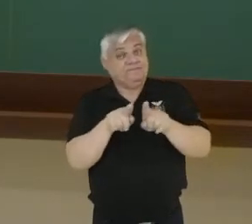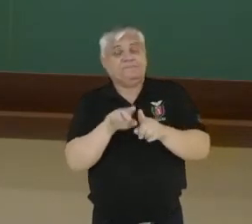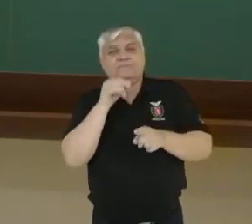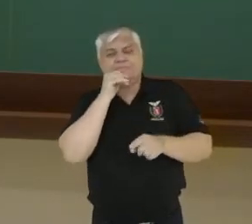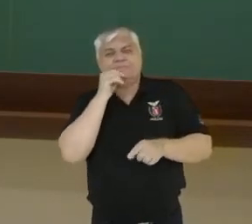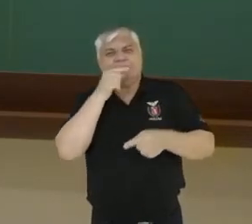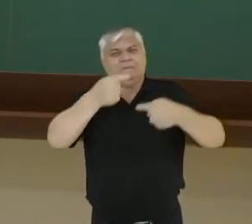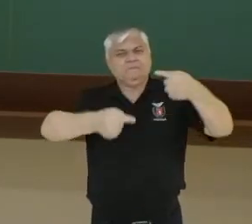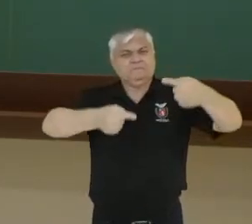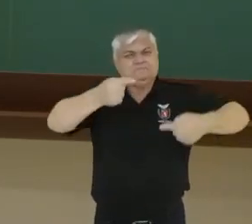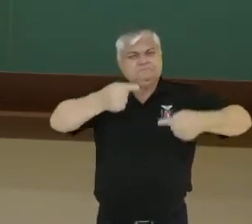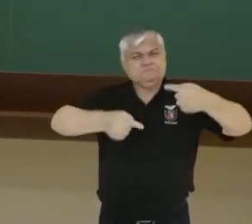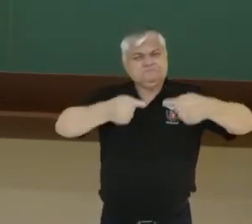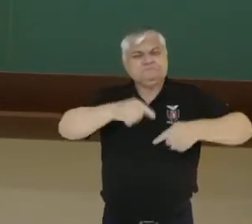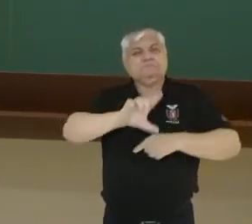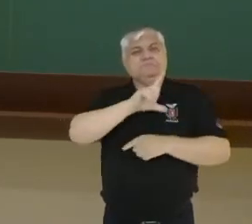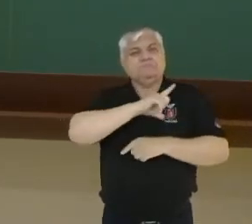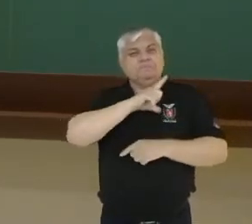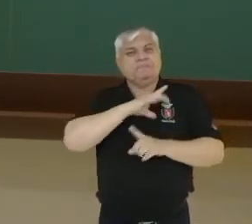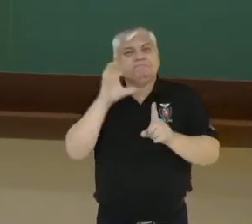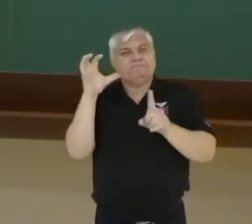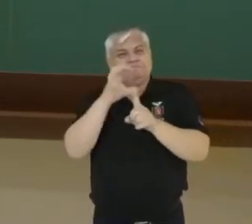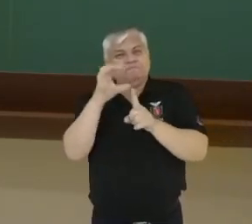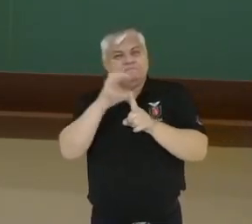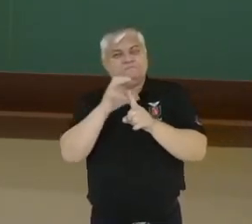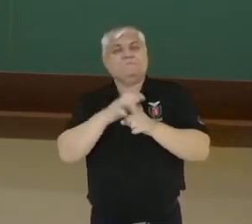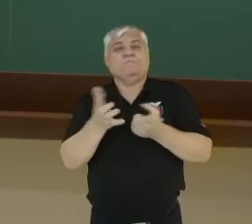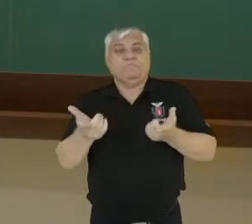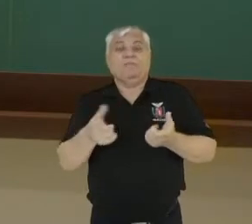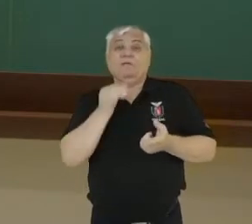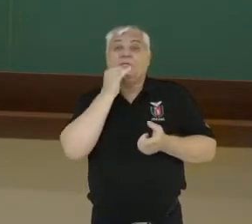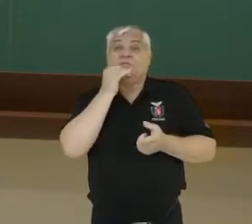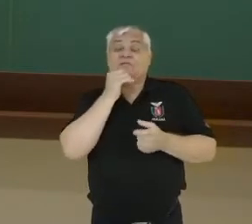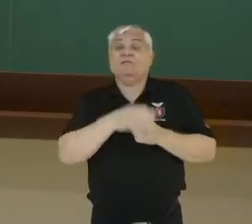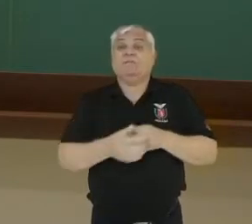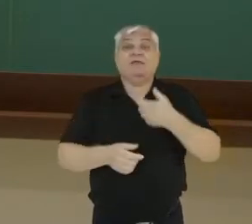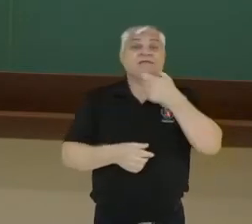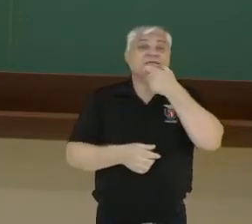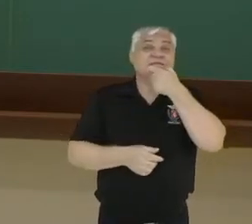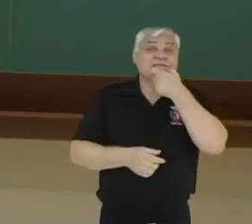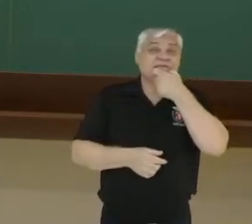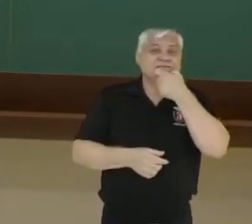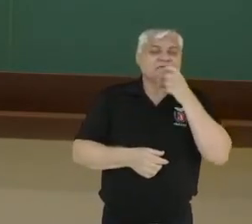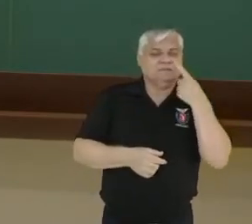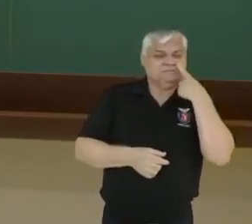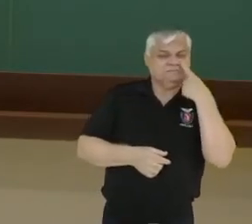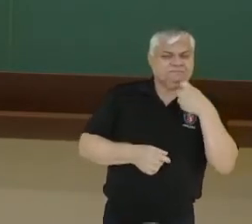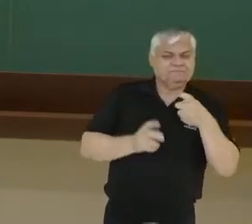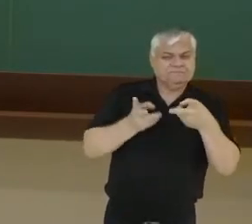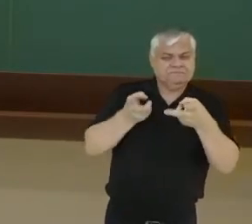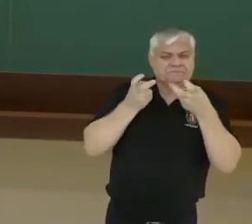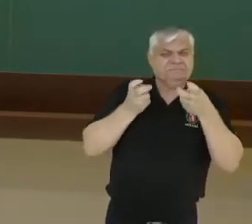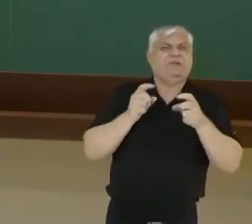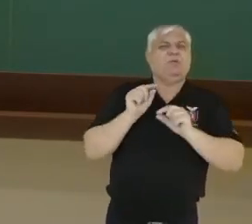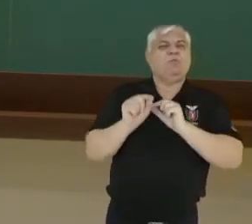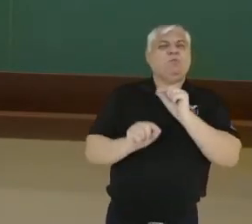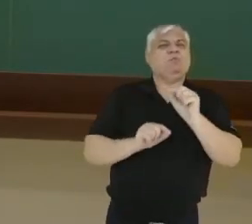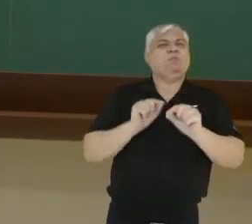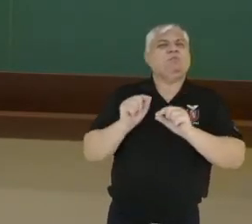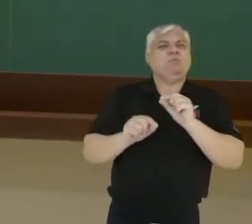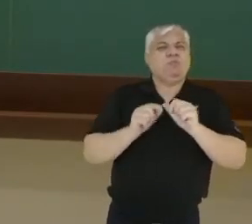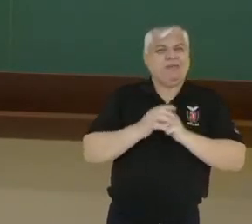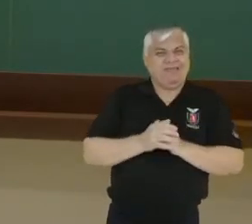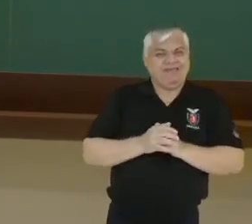disputa, obviamente, temos a influência do colonizador, Reino Unido, que já observando a situação emblemática no